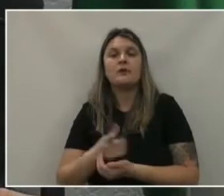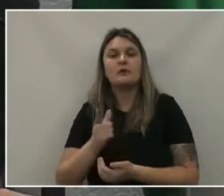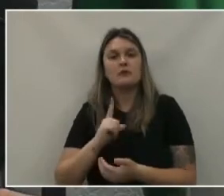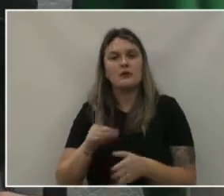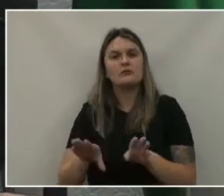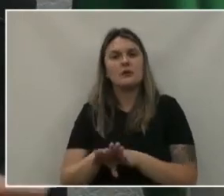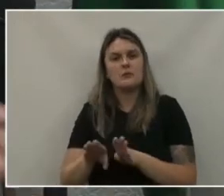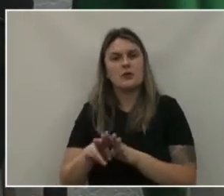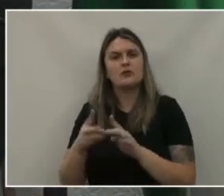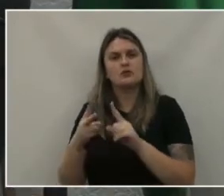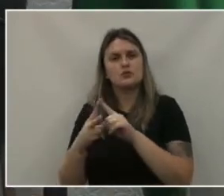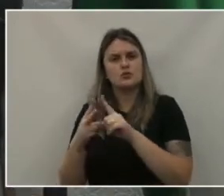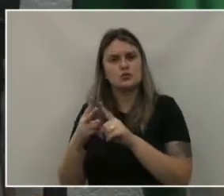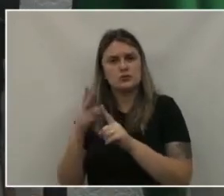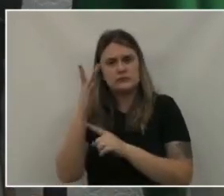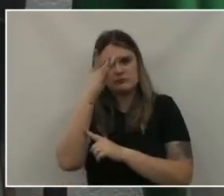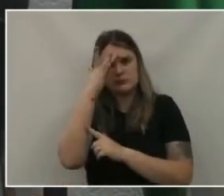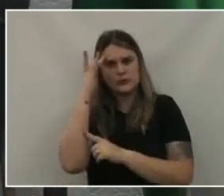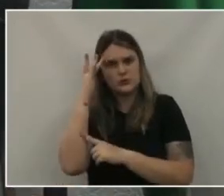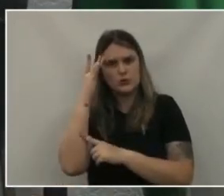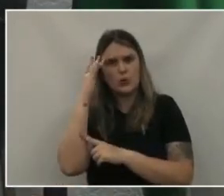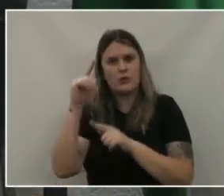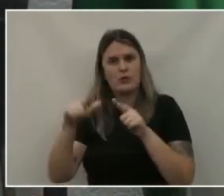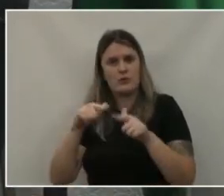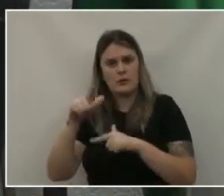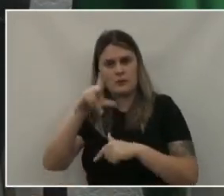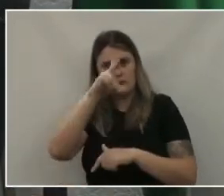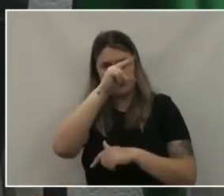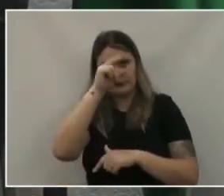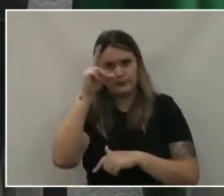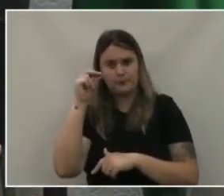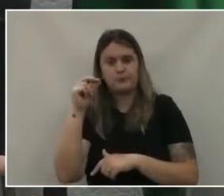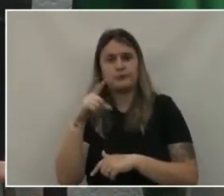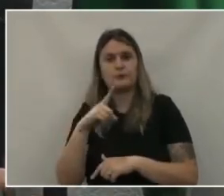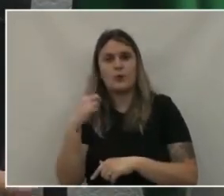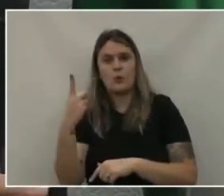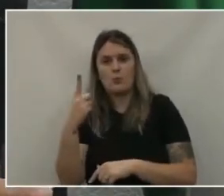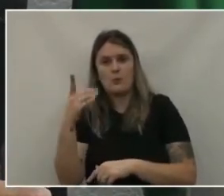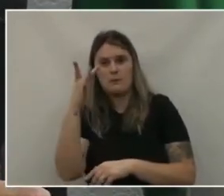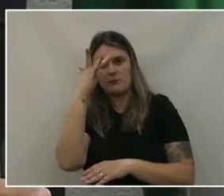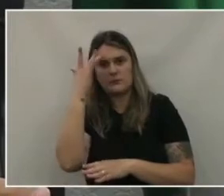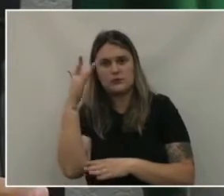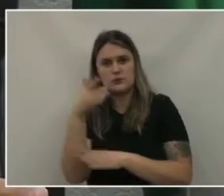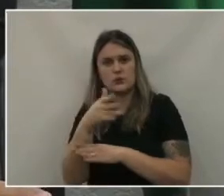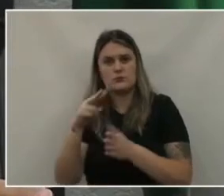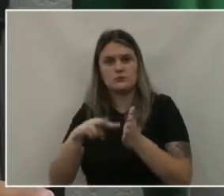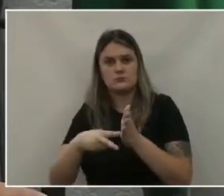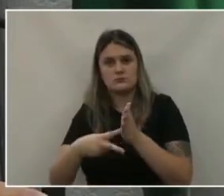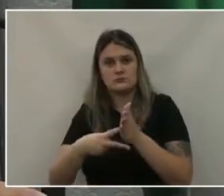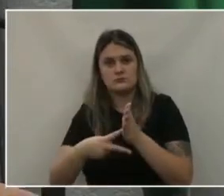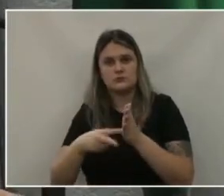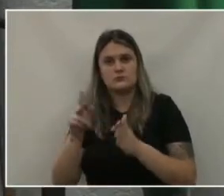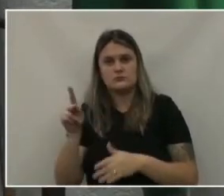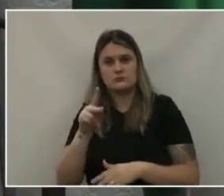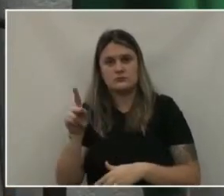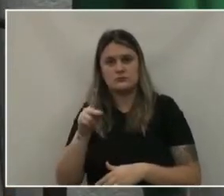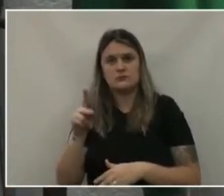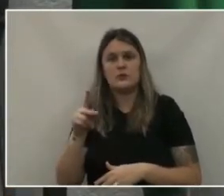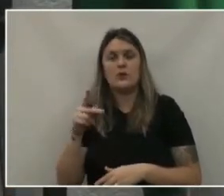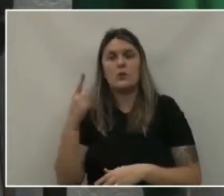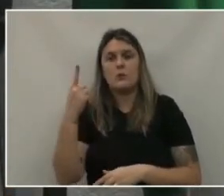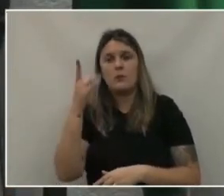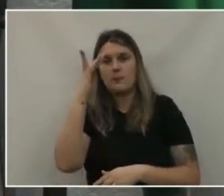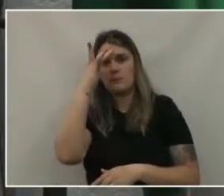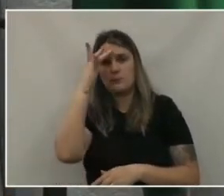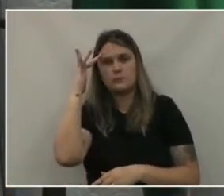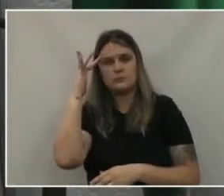também 2 integrantes do Executivo, e também tem um participante do Sindicato do Magistério, também tem